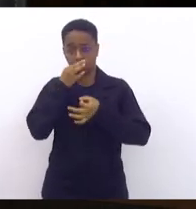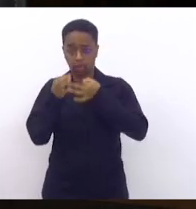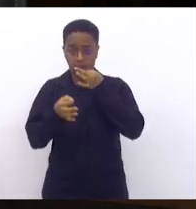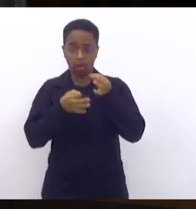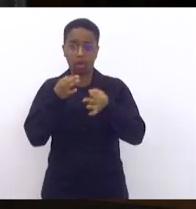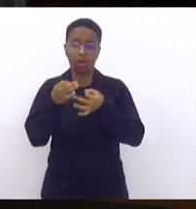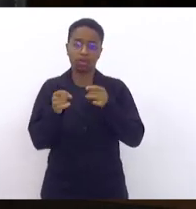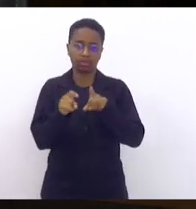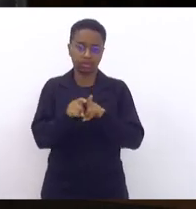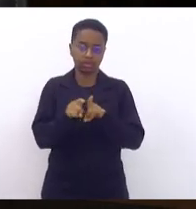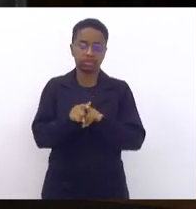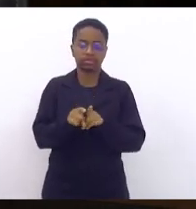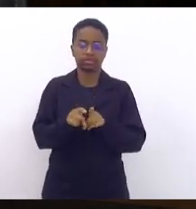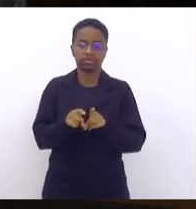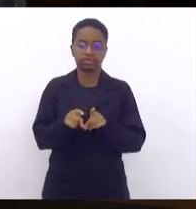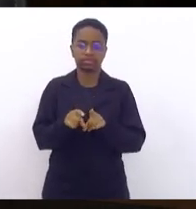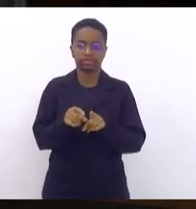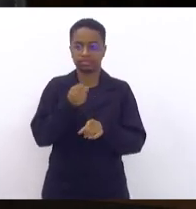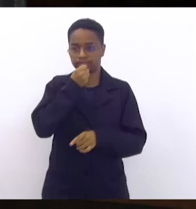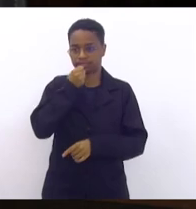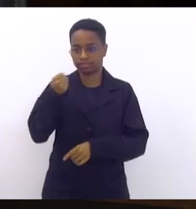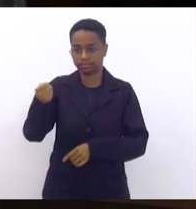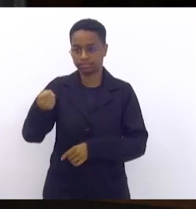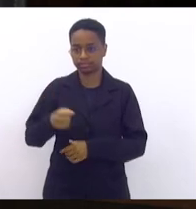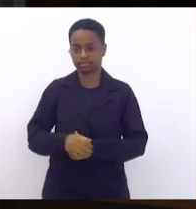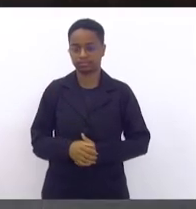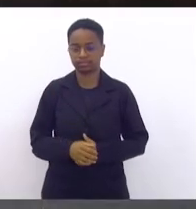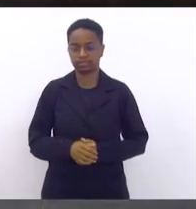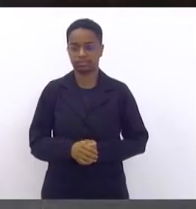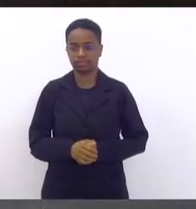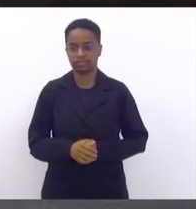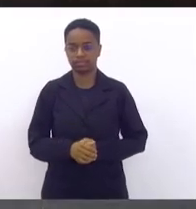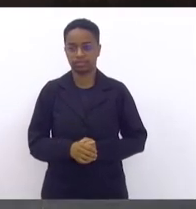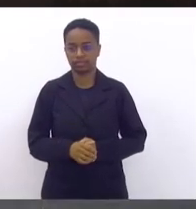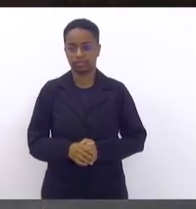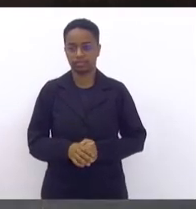nossos comentários Aqui passa a palavra para sua fala Obrigada